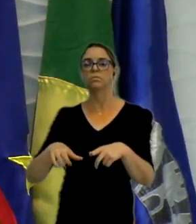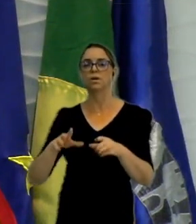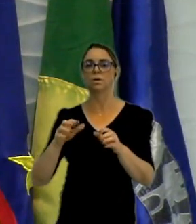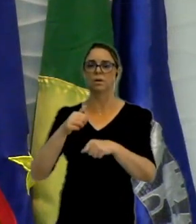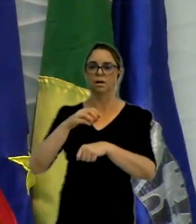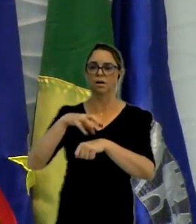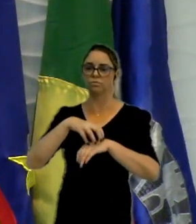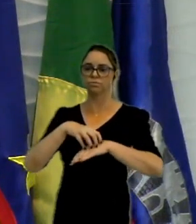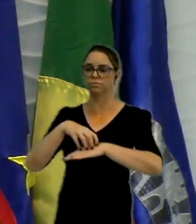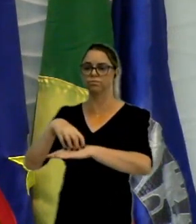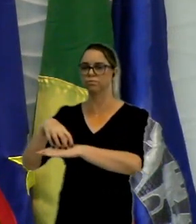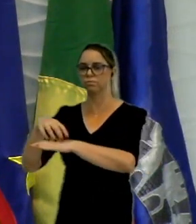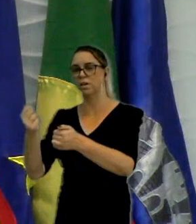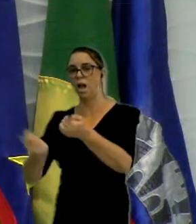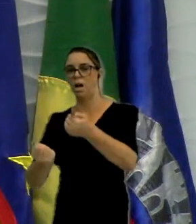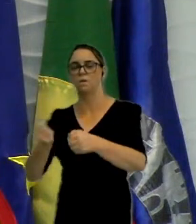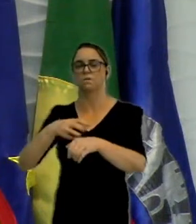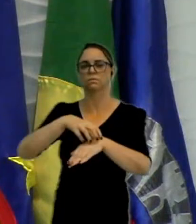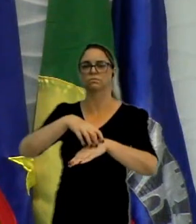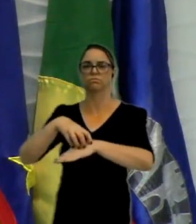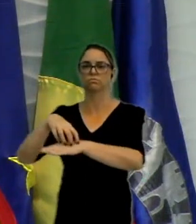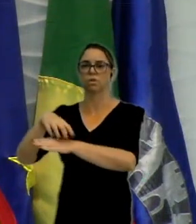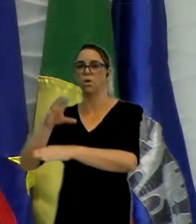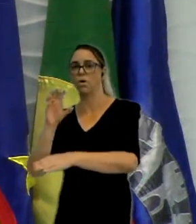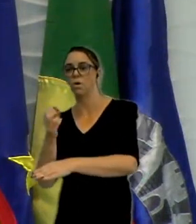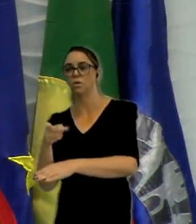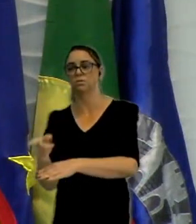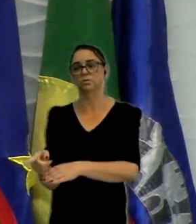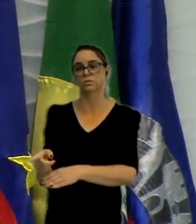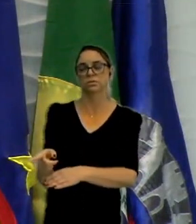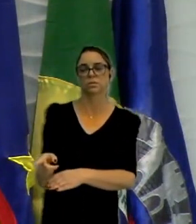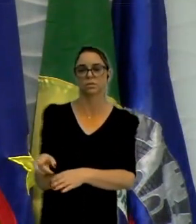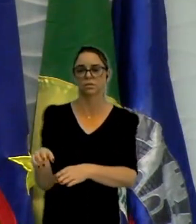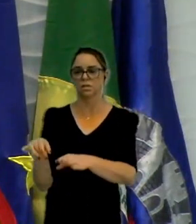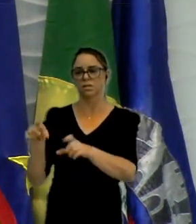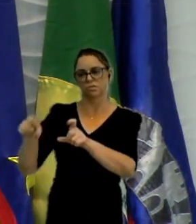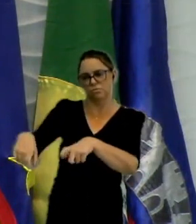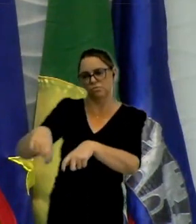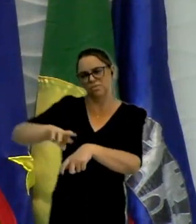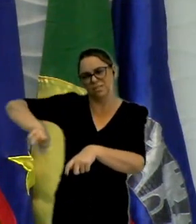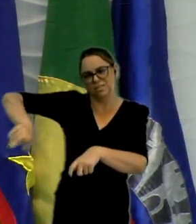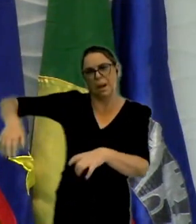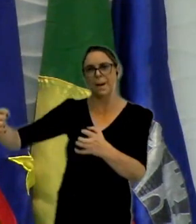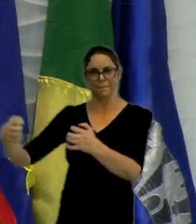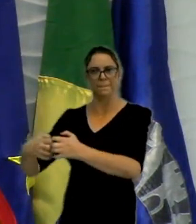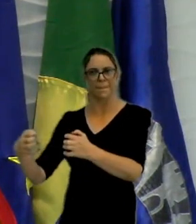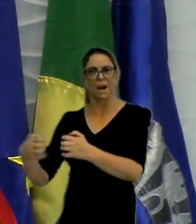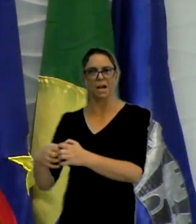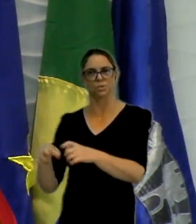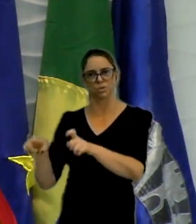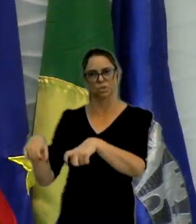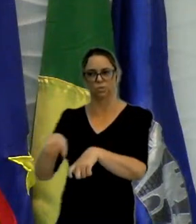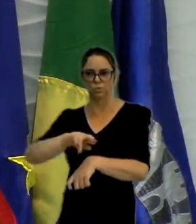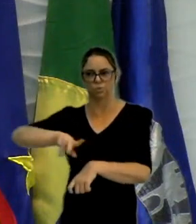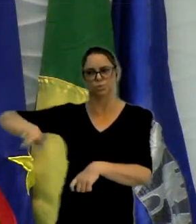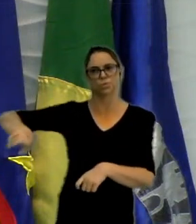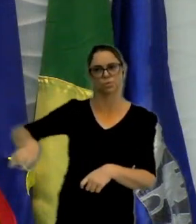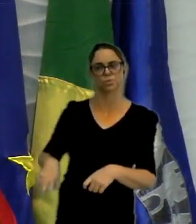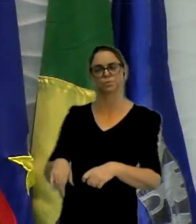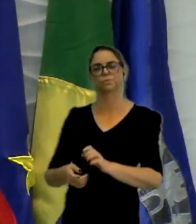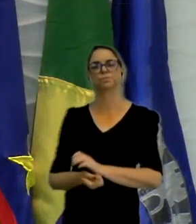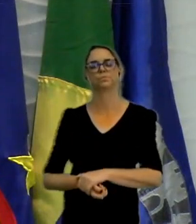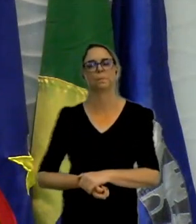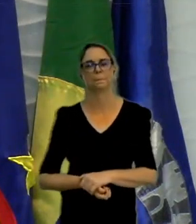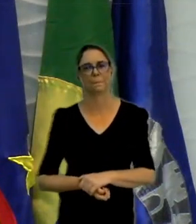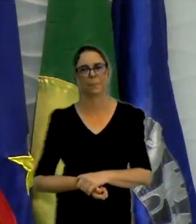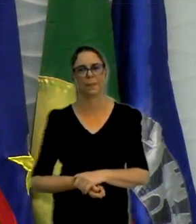transportar os pacientes, tanto da Muzelinha, das Areias, da Suna, do Açude das Capoeiras, do Cantinho, do Salgado, do